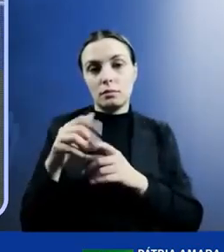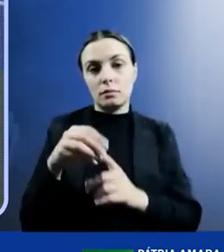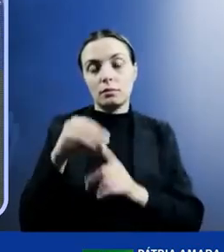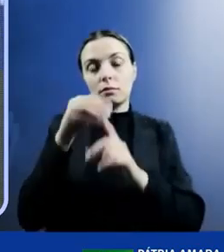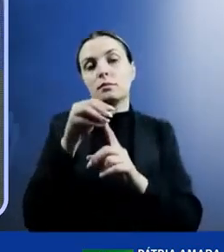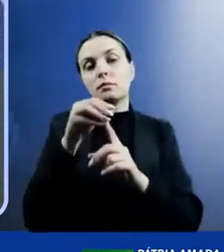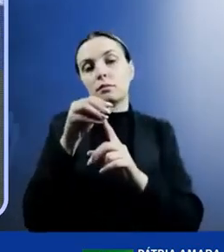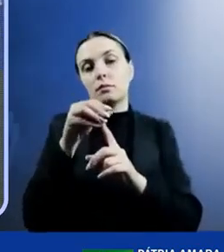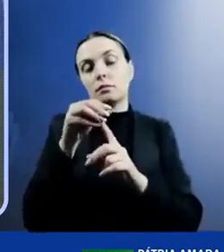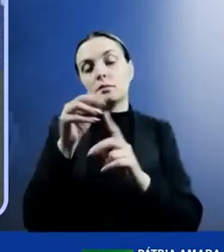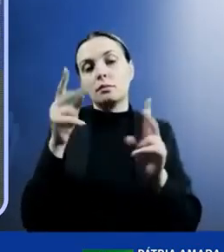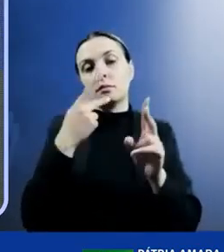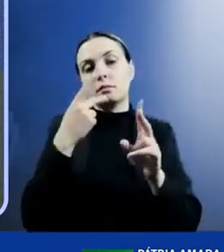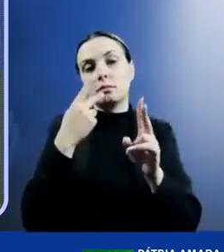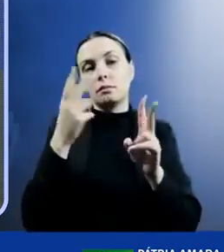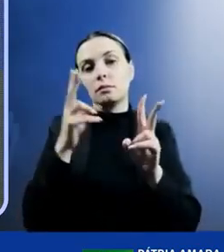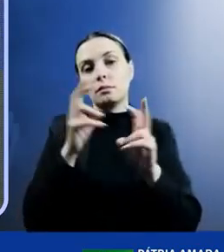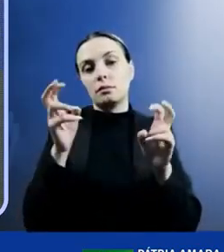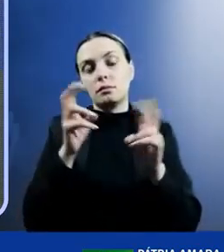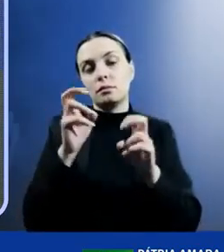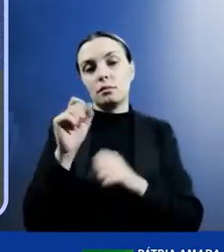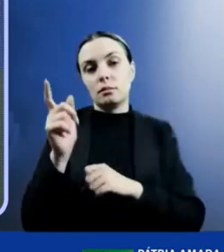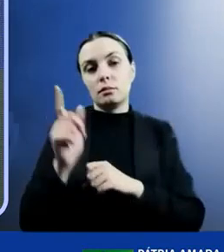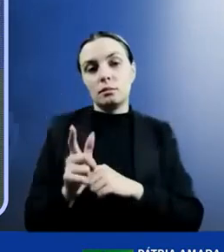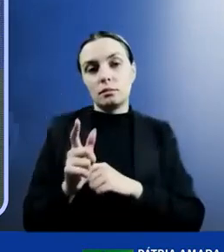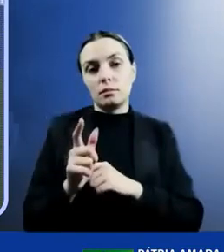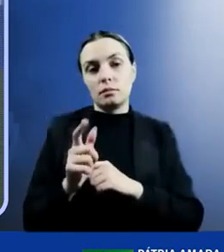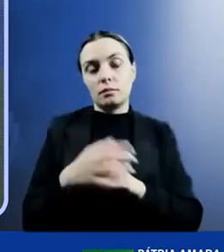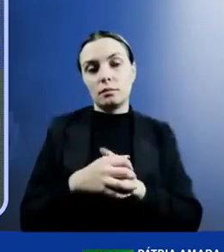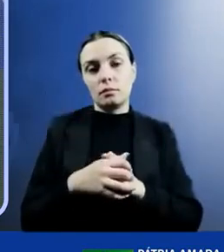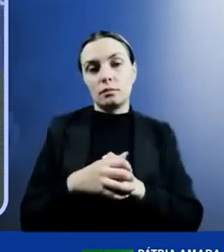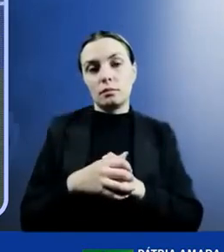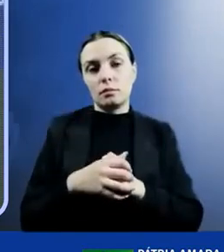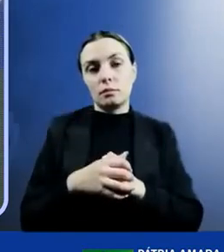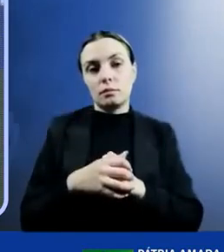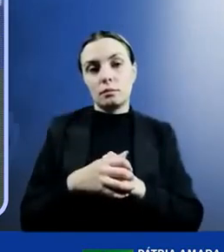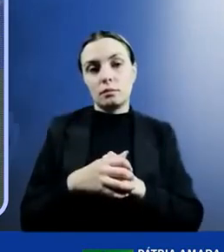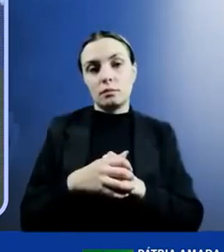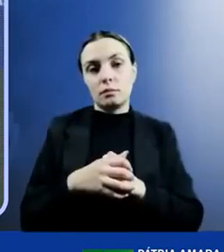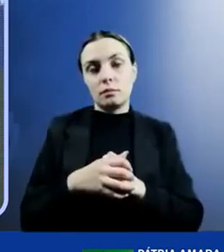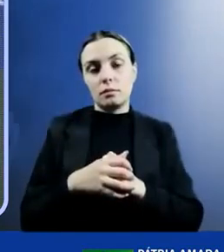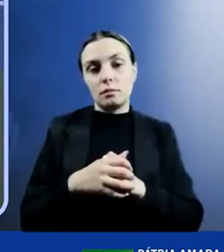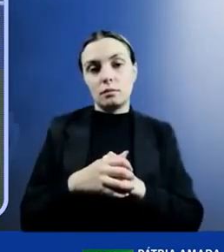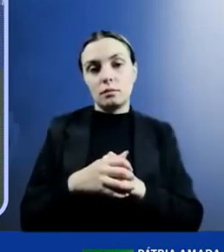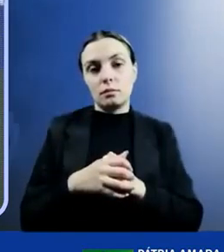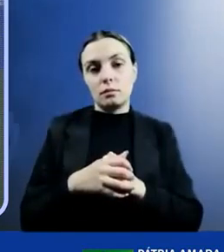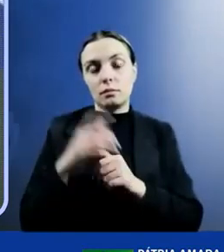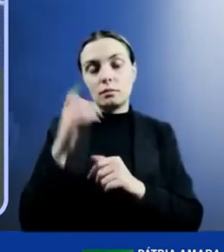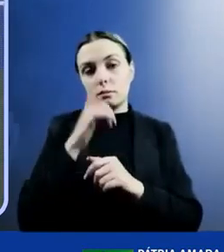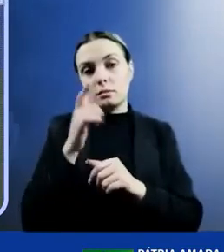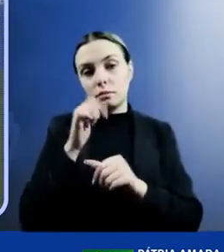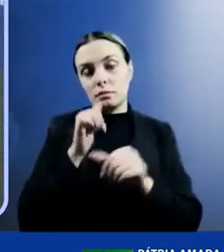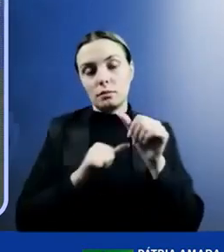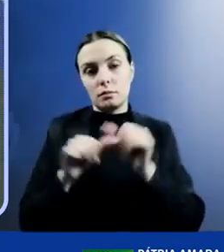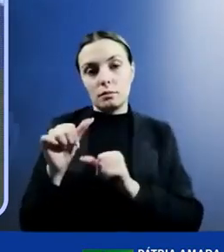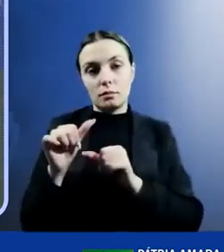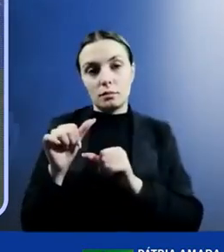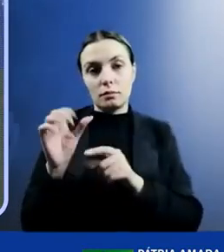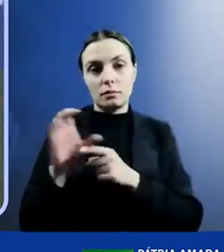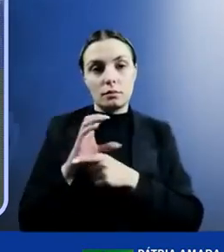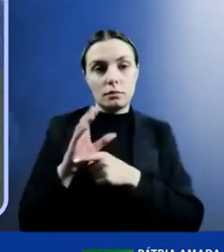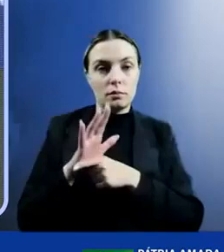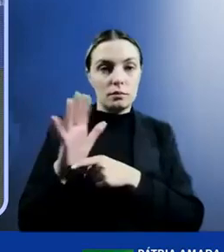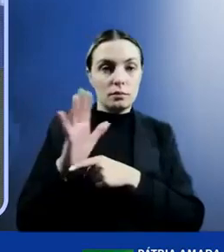questão das usinas solares fotovoltaicas. No nosso plano de descarbonização, Trani, que Pernambuco